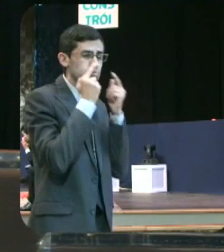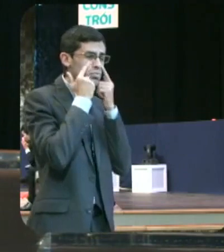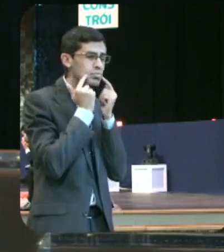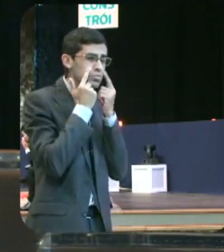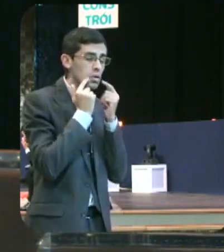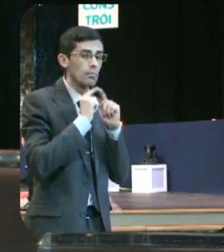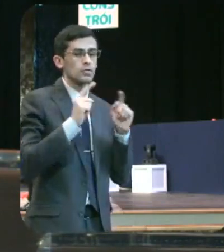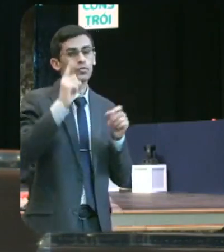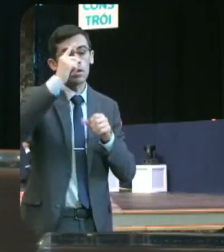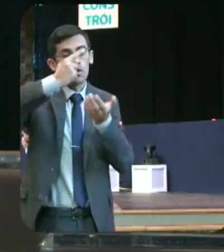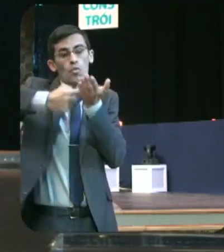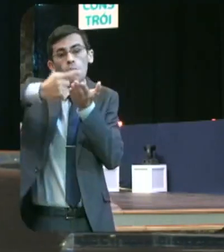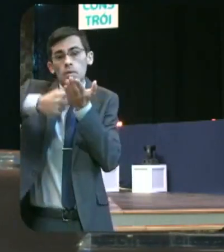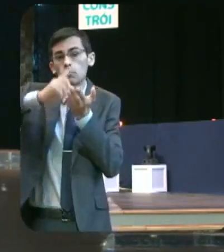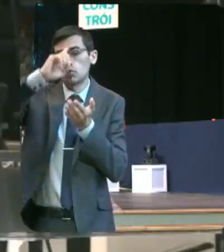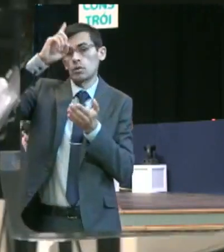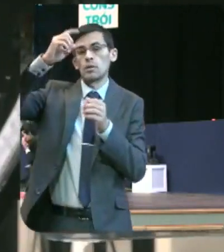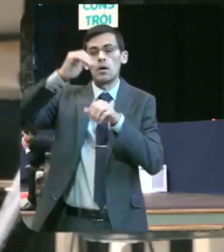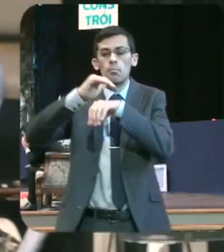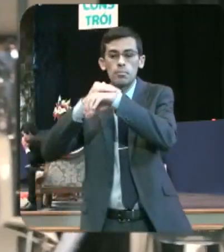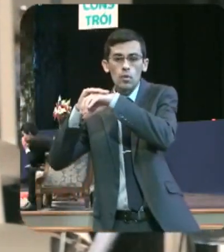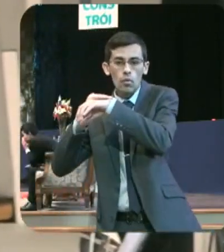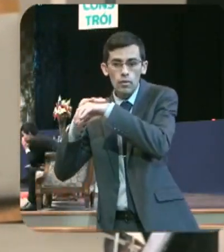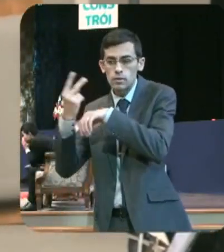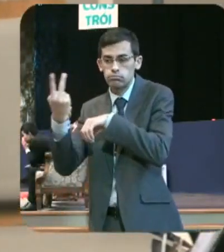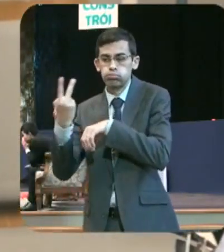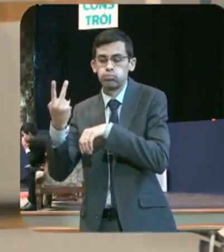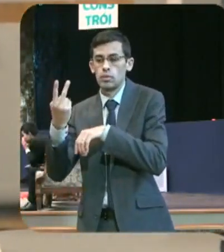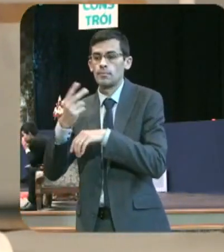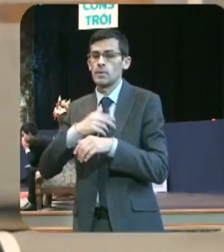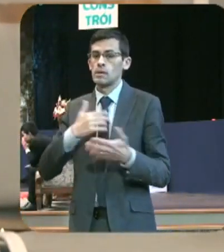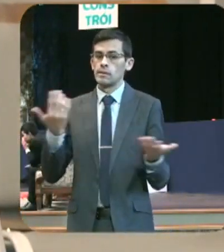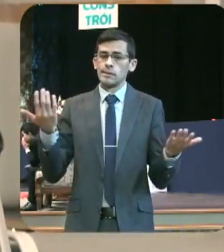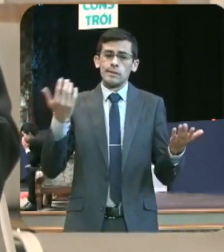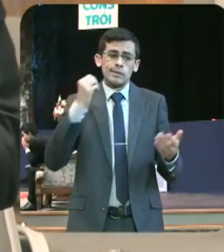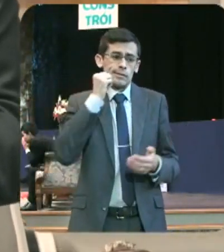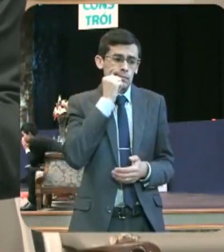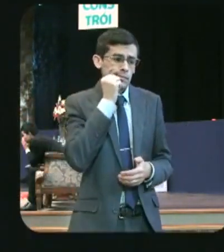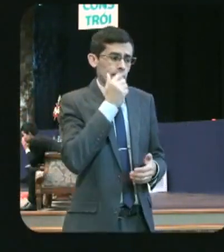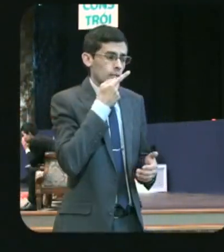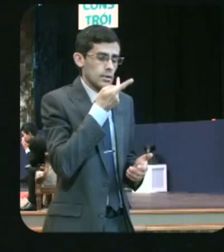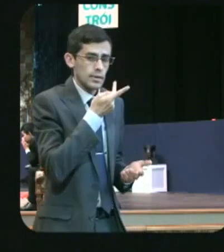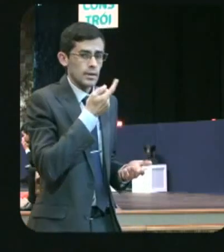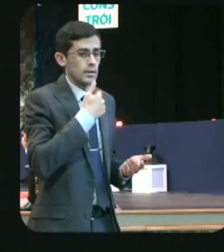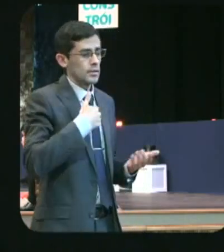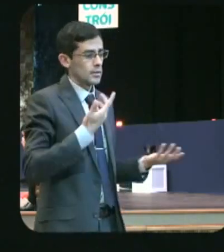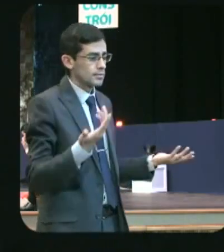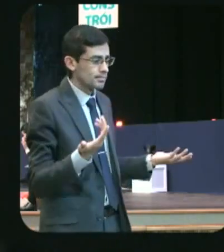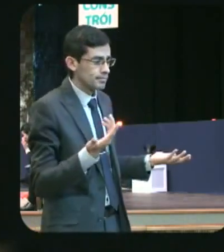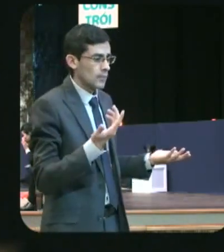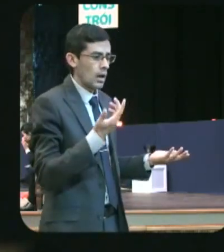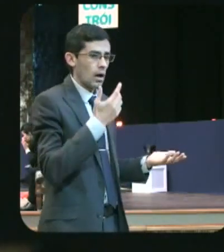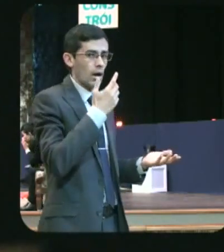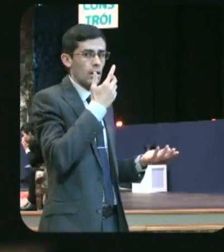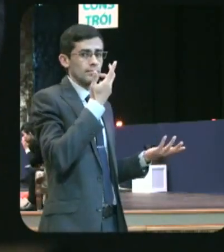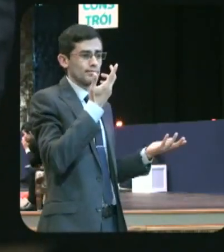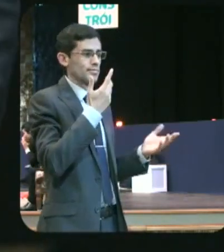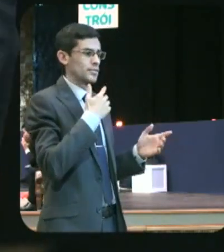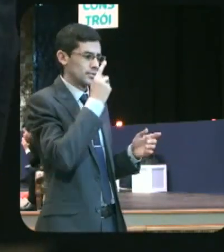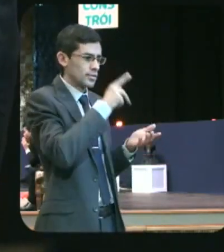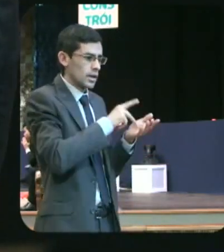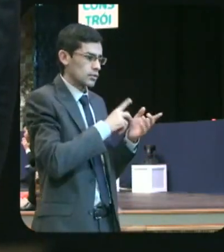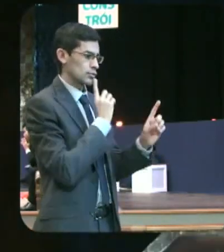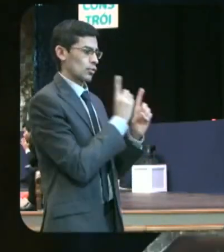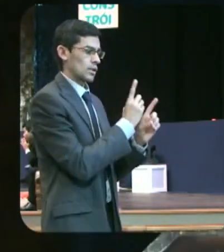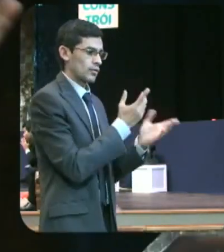E aí marcamos um encontro para conversarmos, e ela disse assim: olha, aquilo foi uma coincidência horrível. Eu falei: